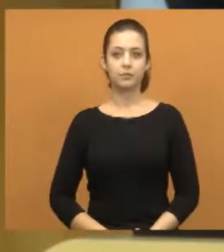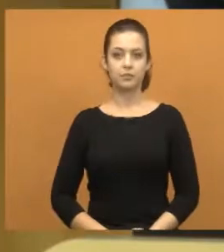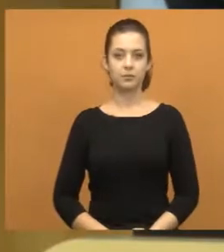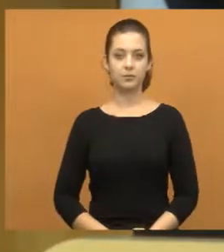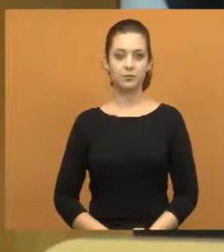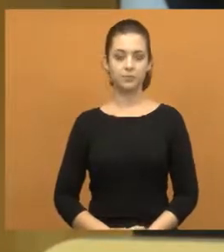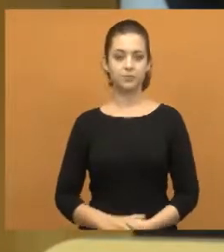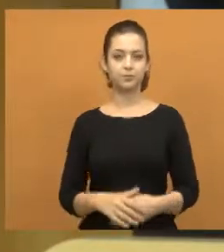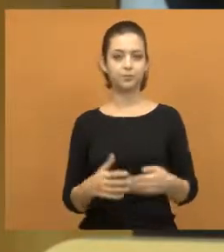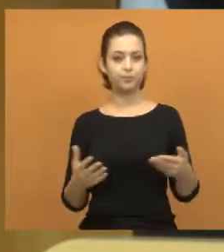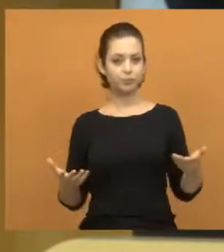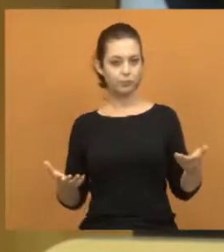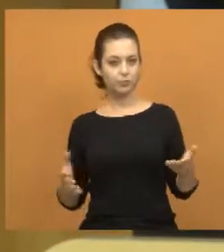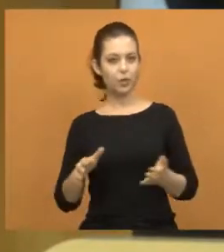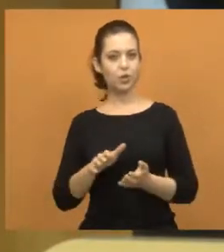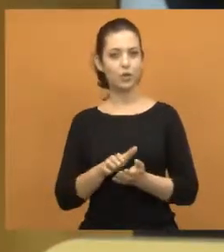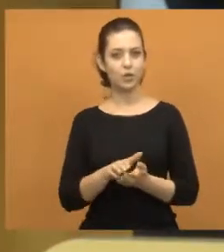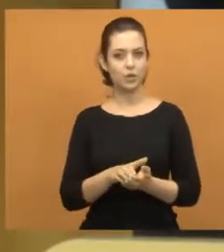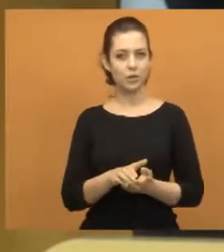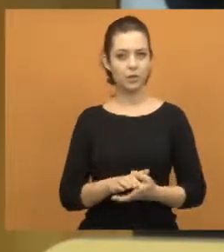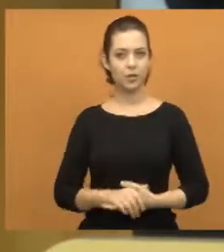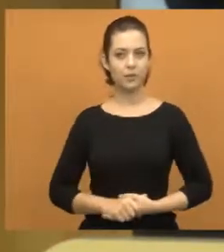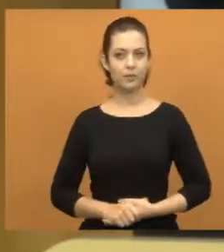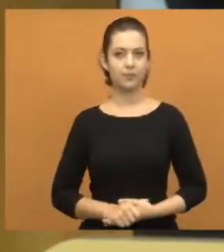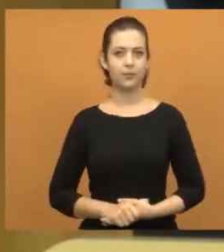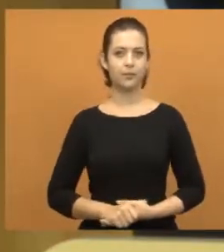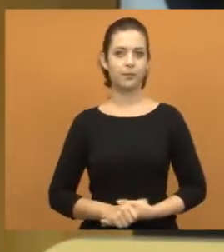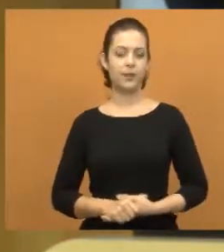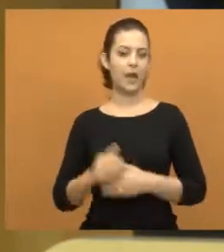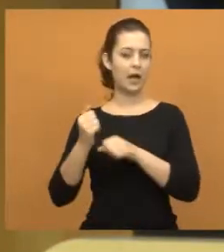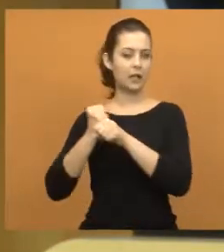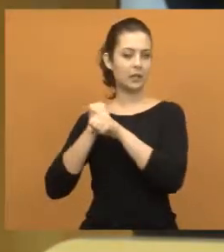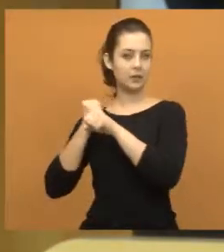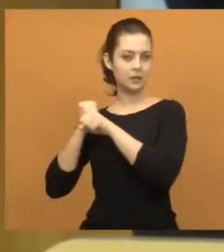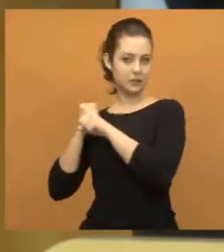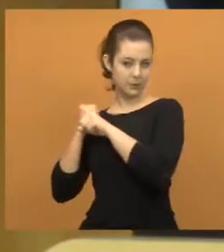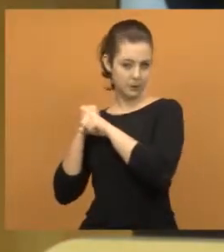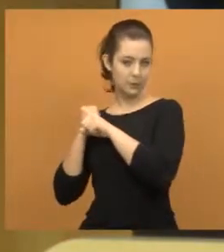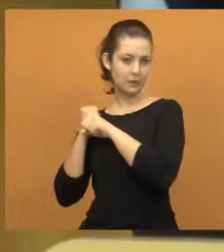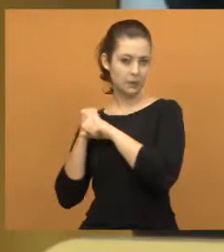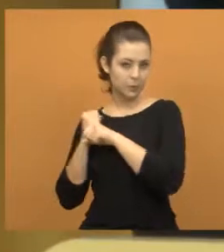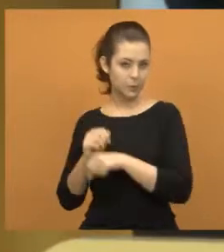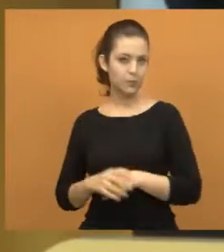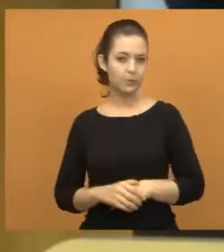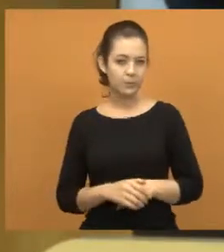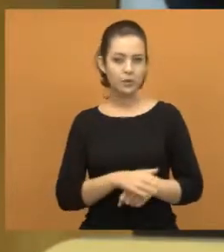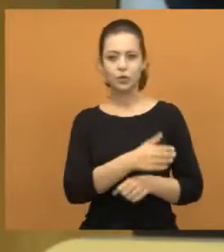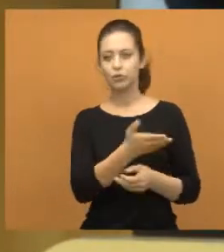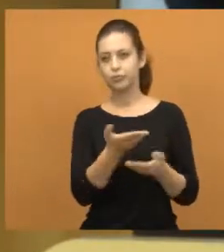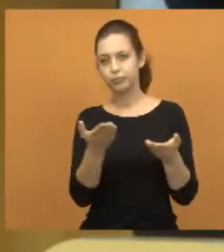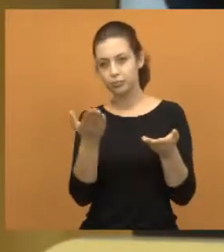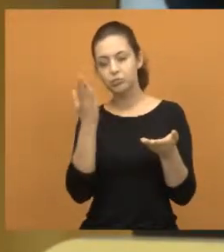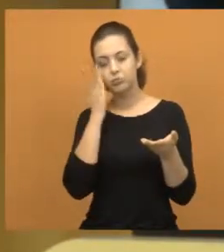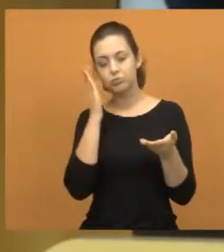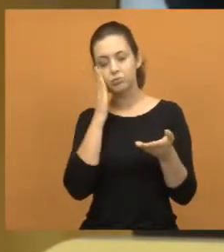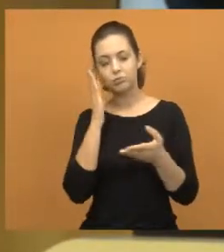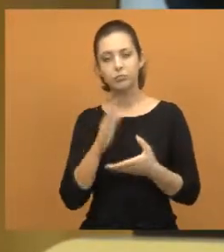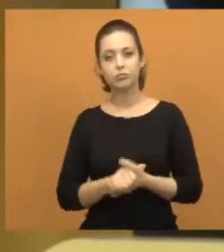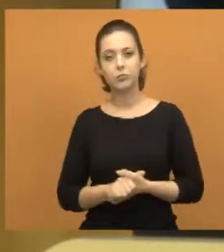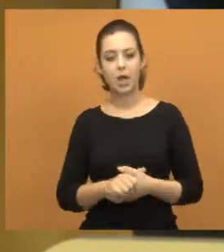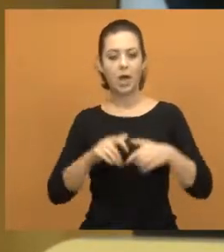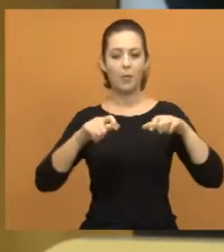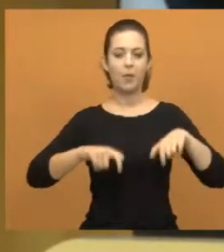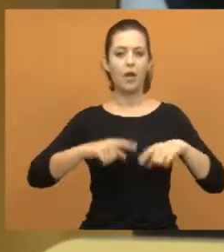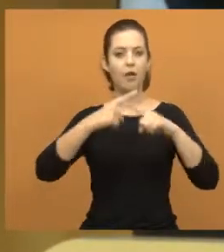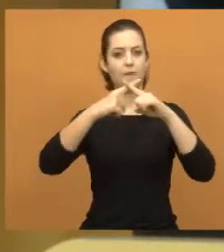Companheiros, aqui em Jacareí, muitos anos atrás, todo mundo sabe que os